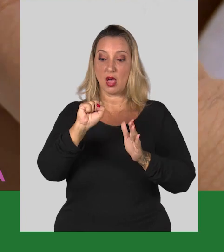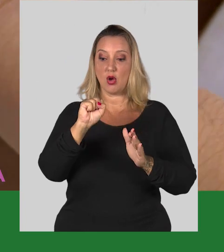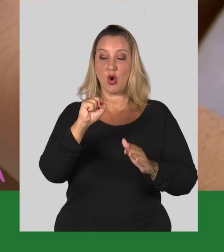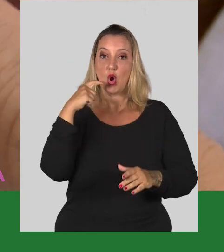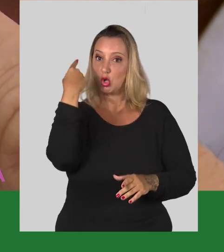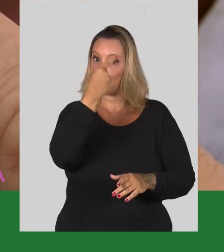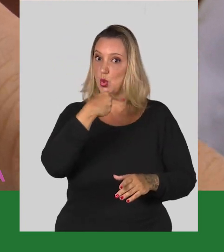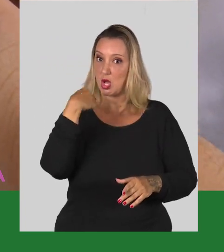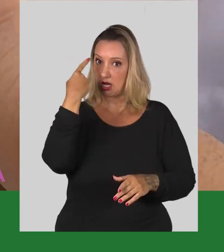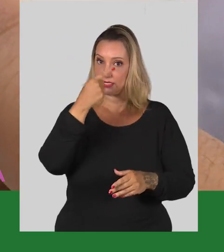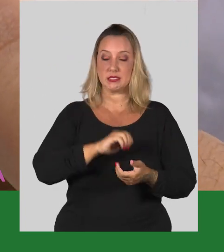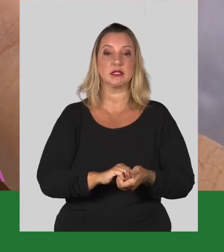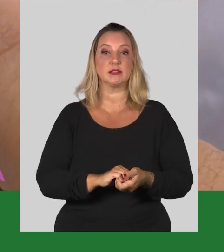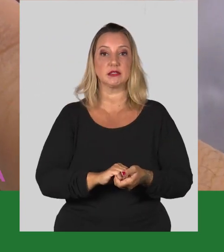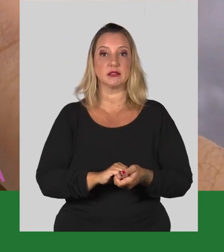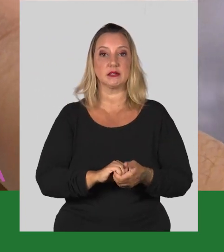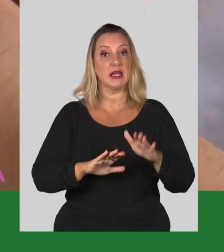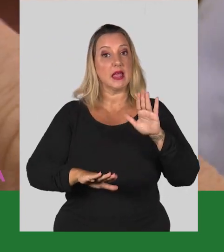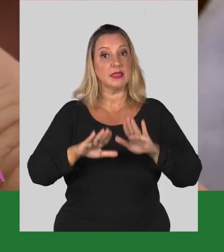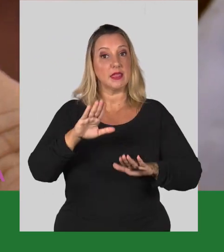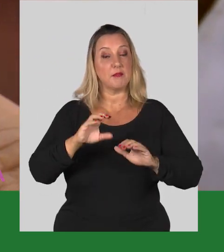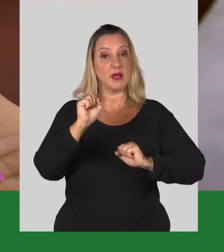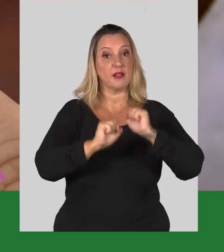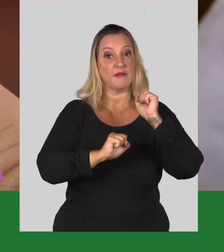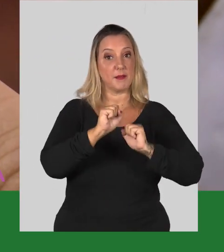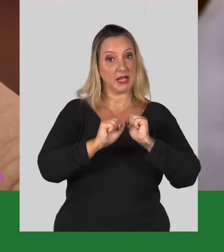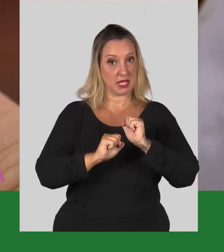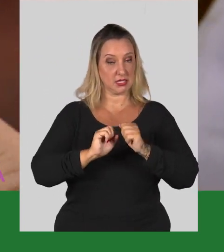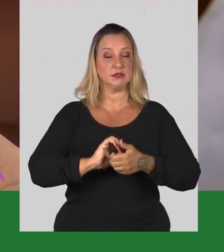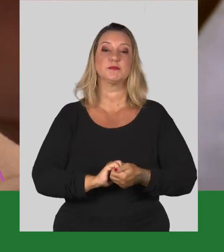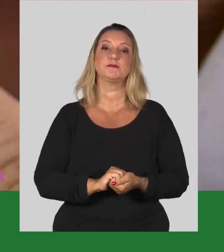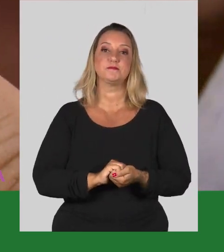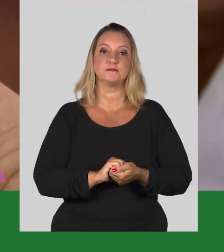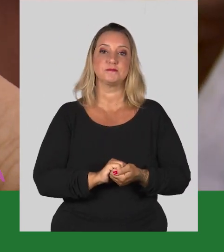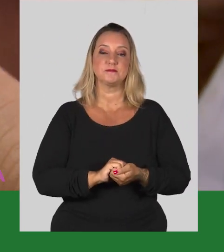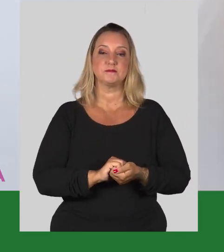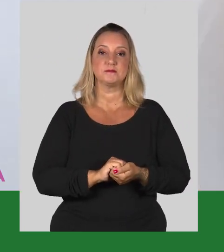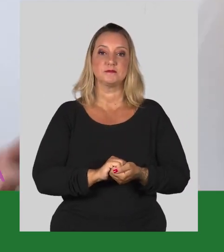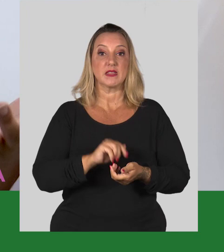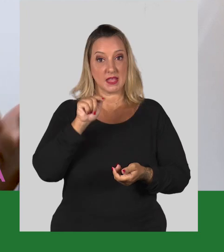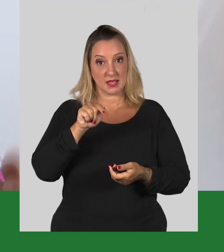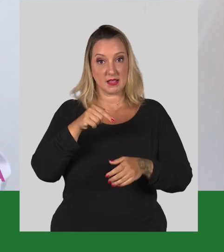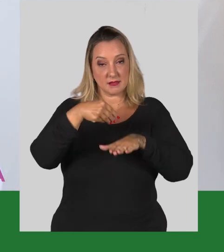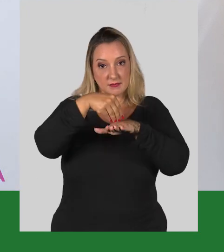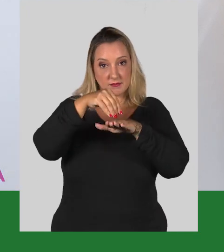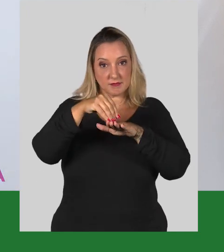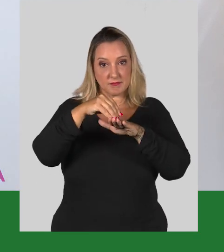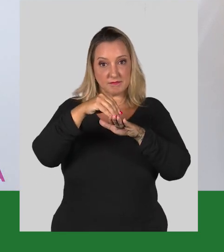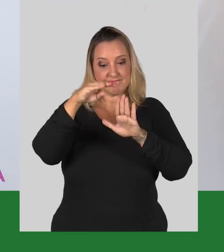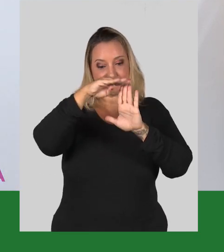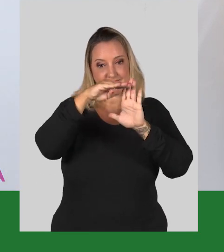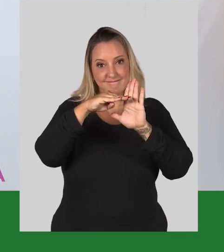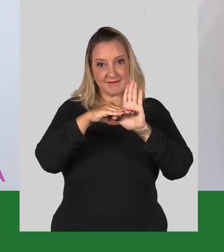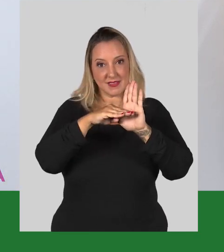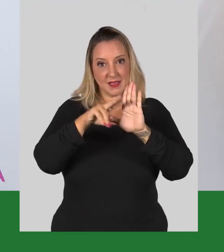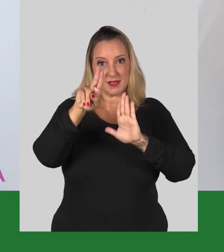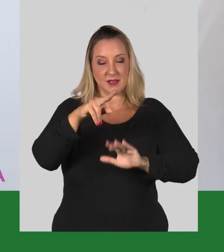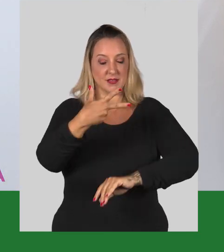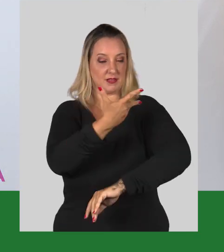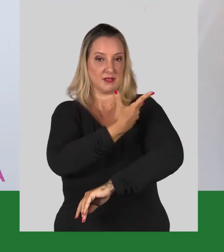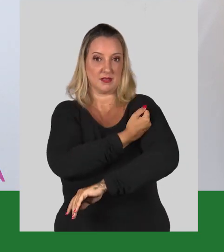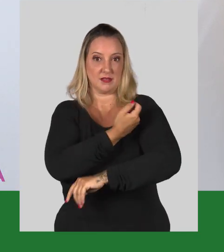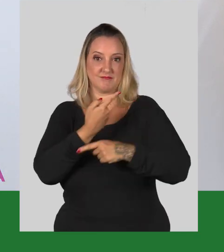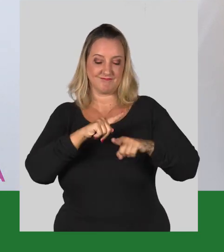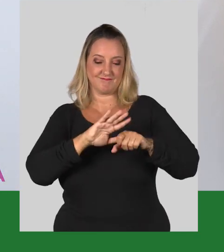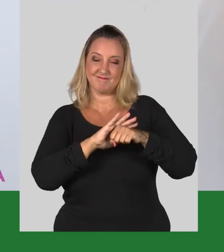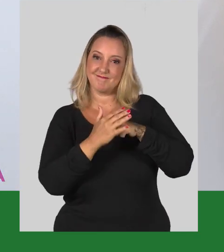realizada em até 8 horas. Isso varia de fabricante para fabricante. Esse foi o passo a passo da aplicação da vacina